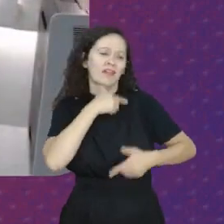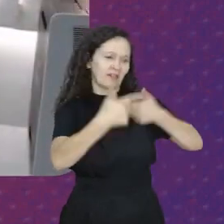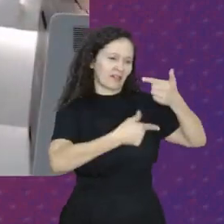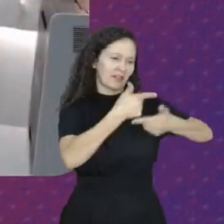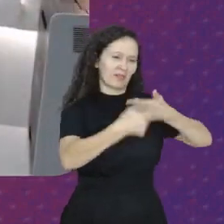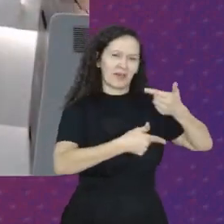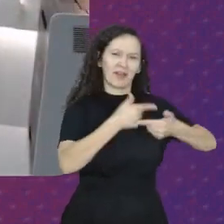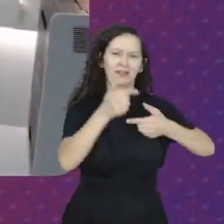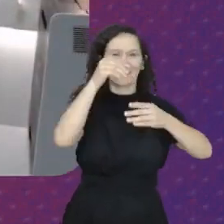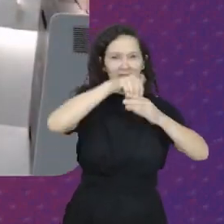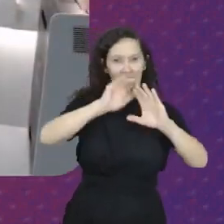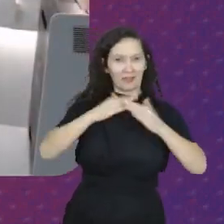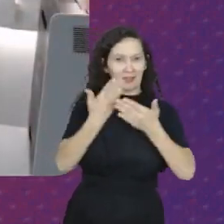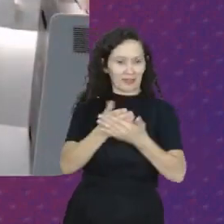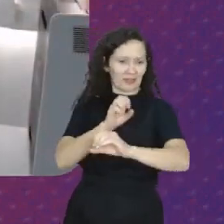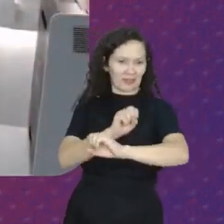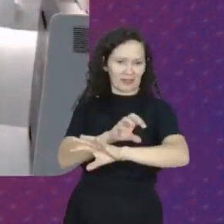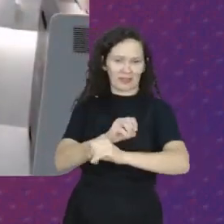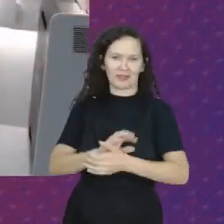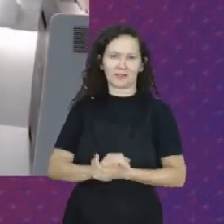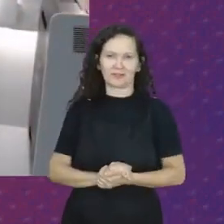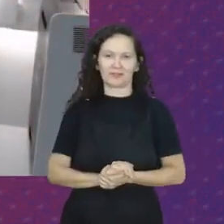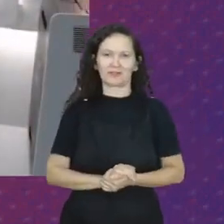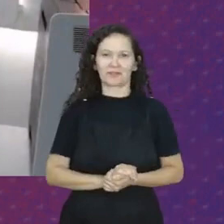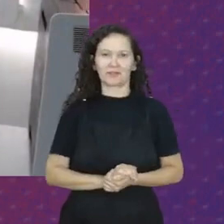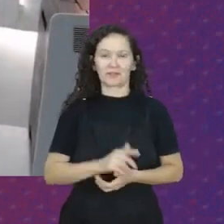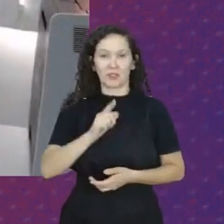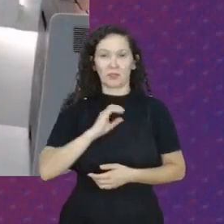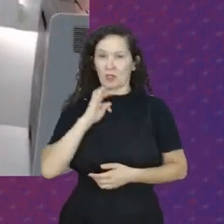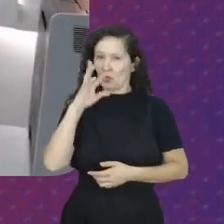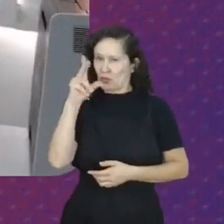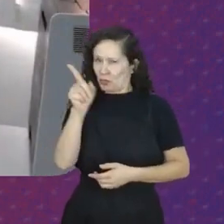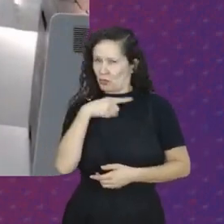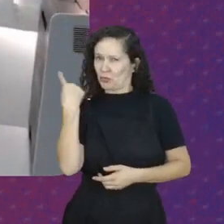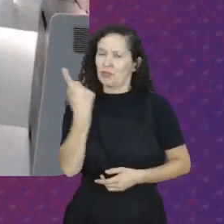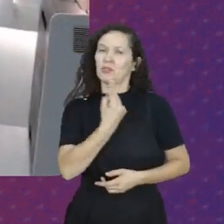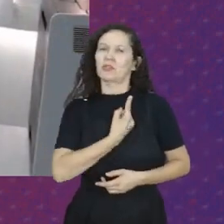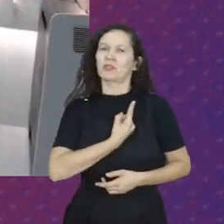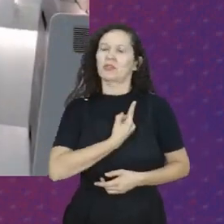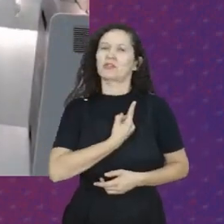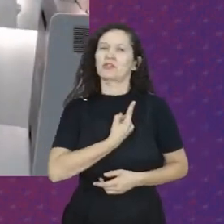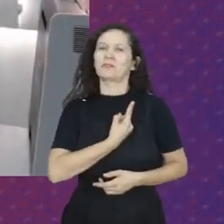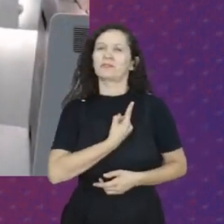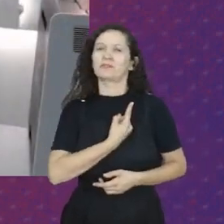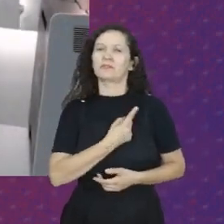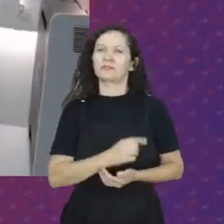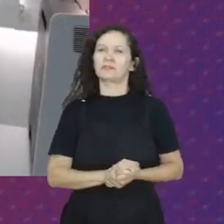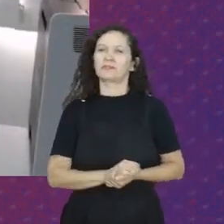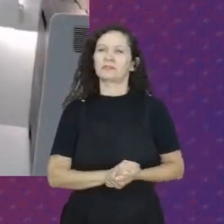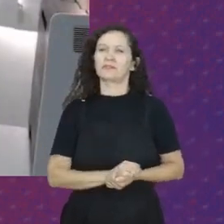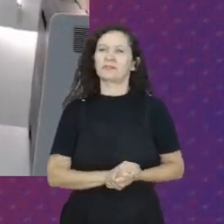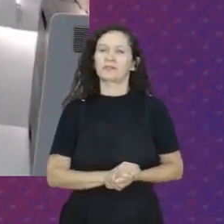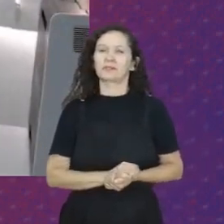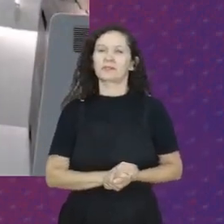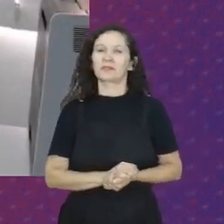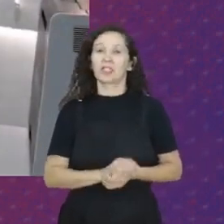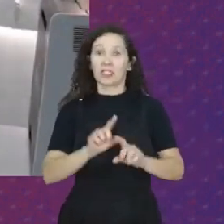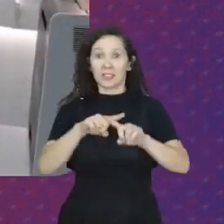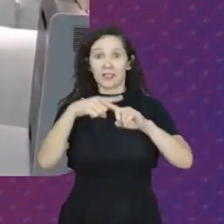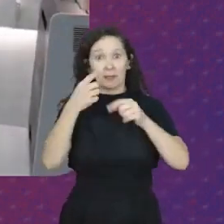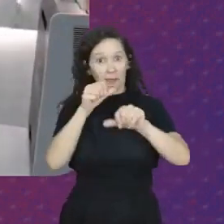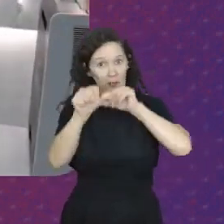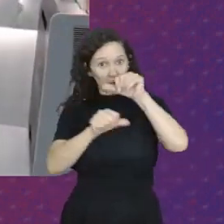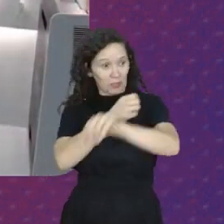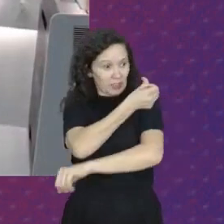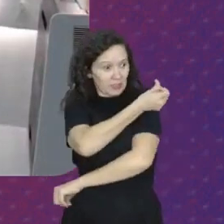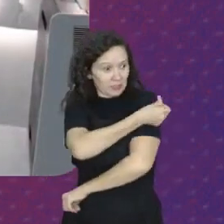nessas unidades de ensino. Porém, quando passamos para os anos finais do ensino